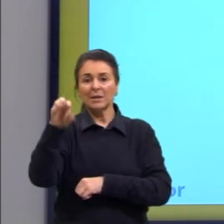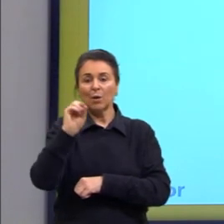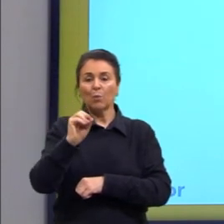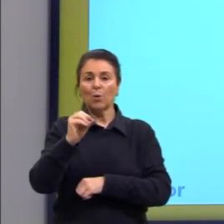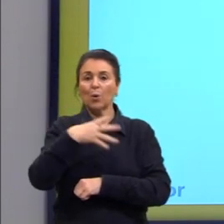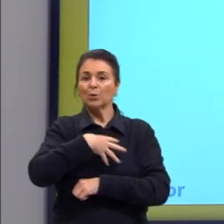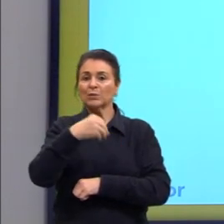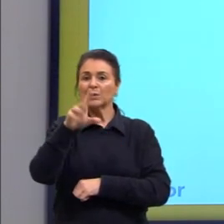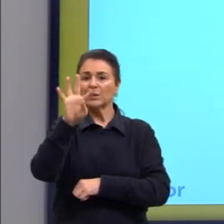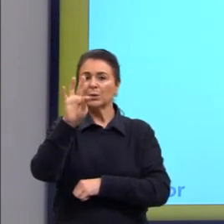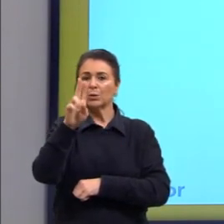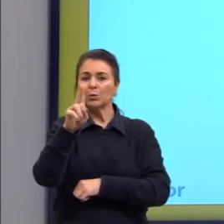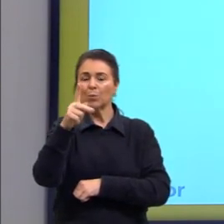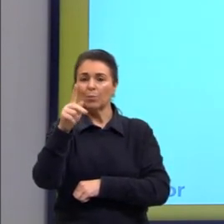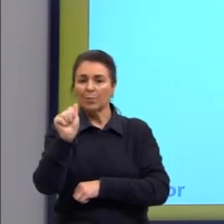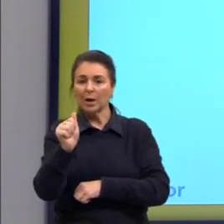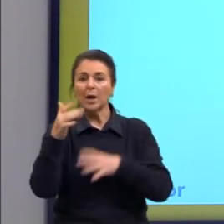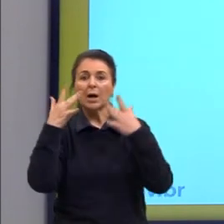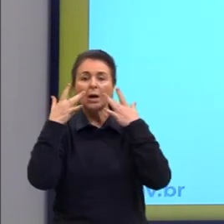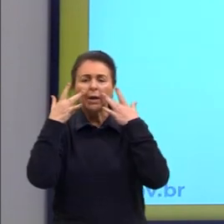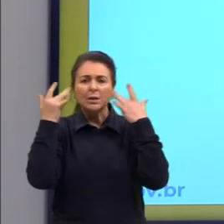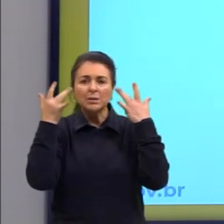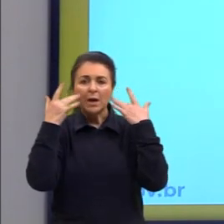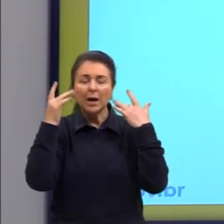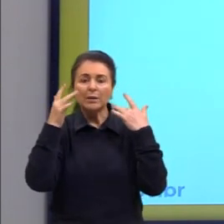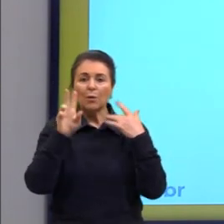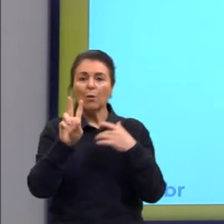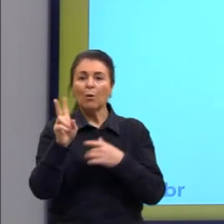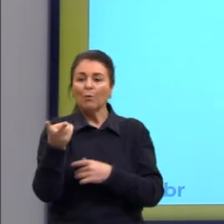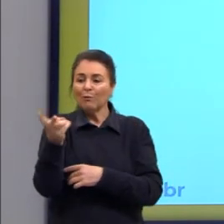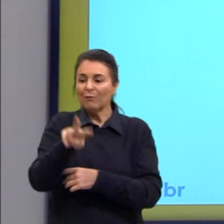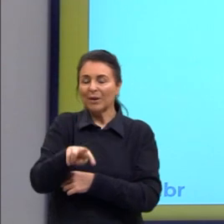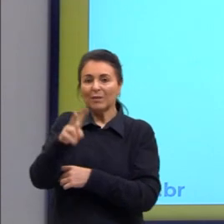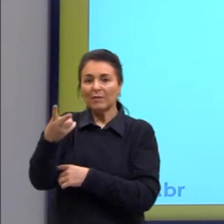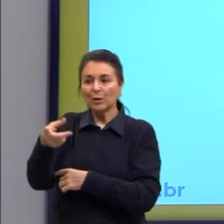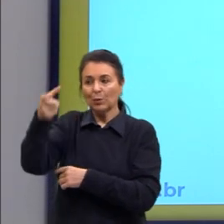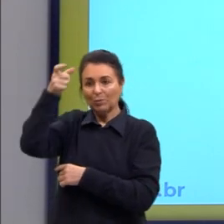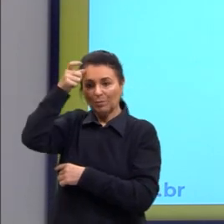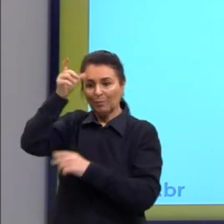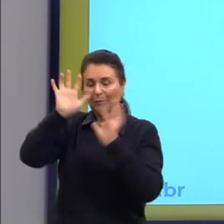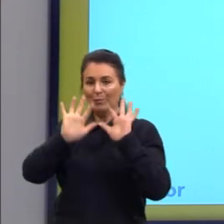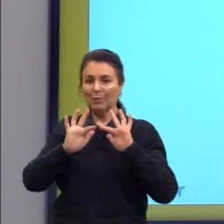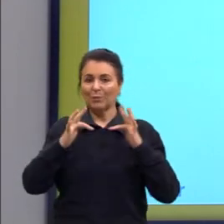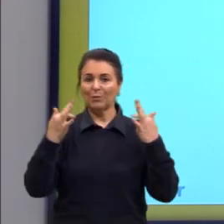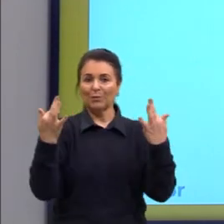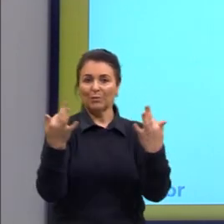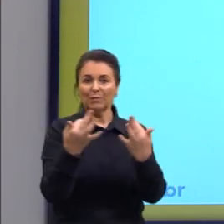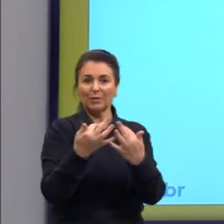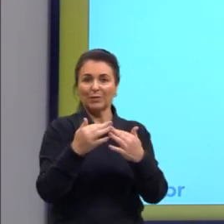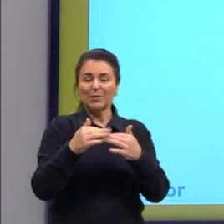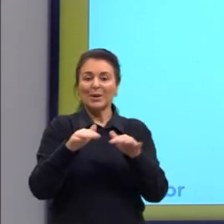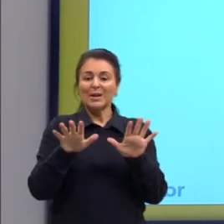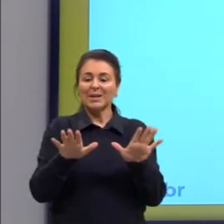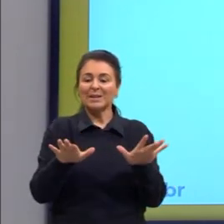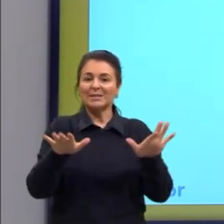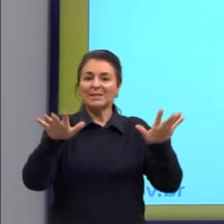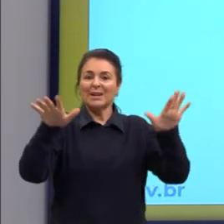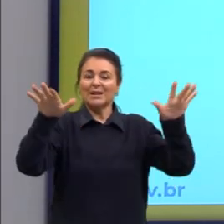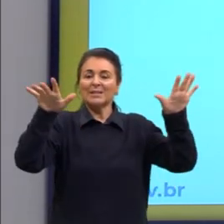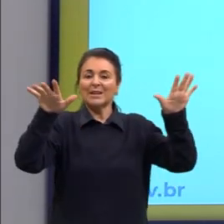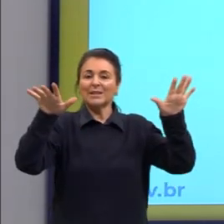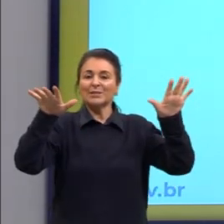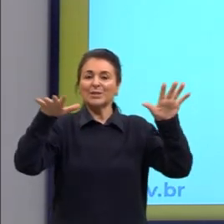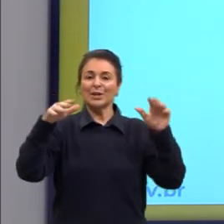filhos de Tupã teatro temos verso e reverso O Demônio familiar e as asas de um anjo então ele é não é apenas